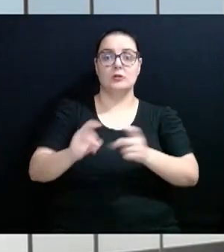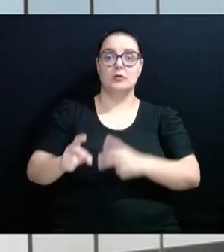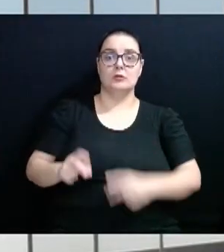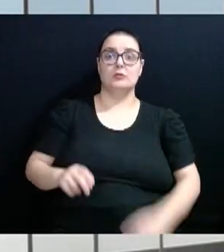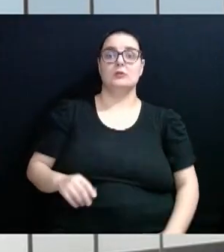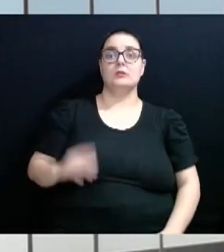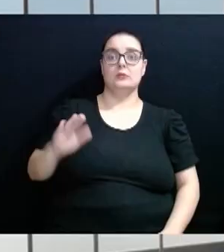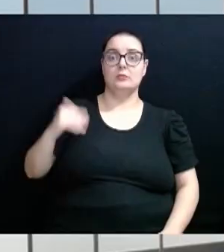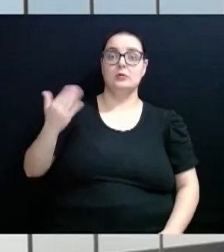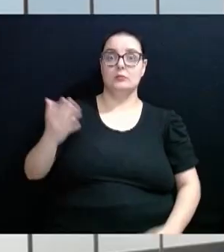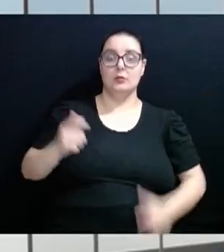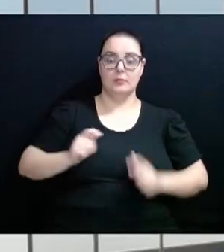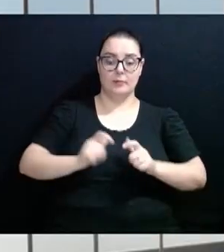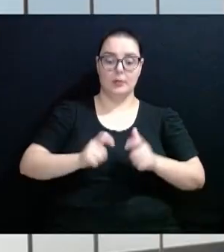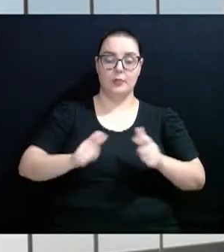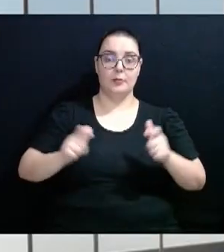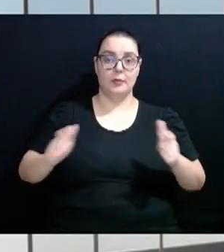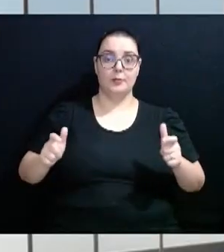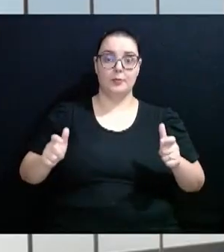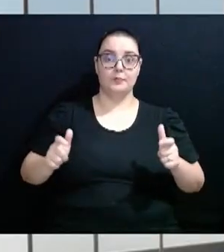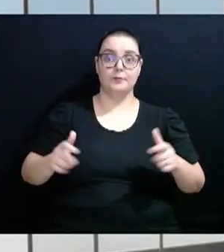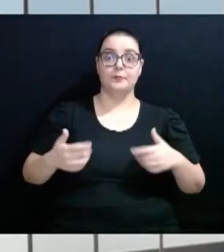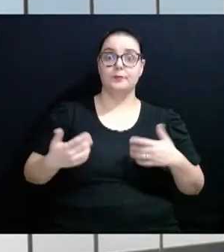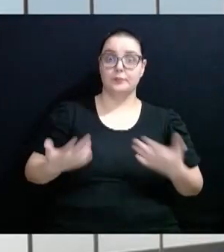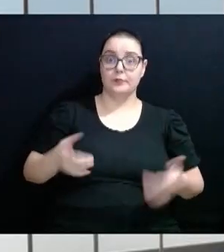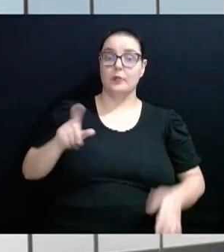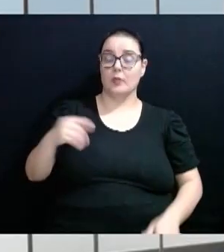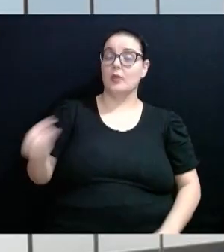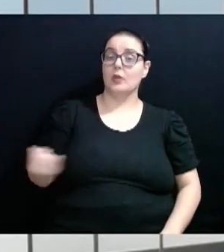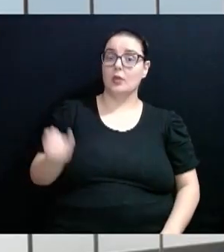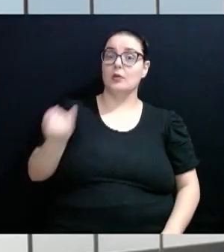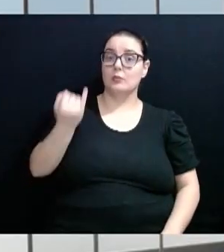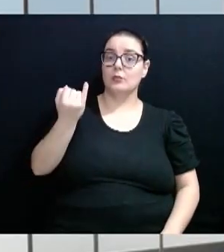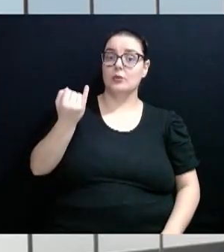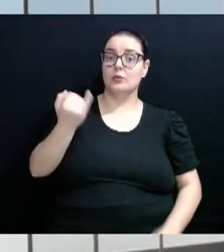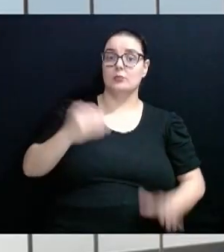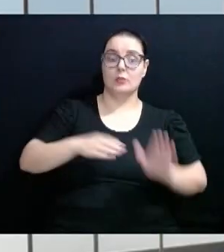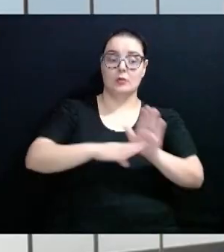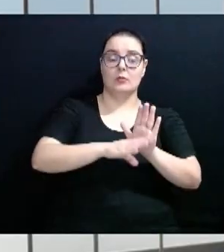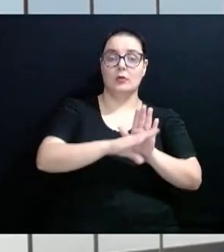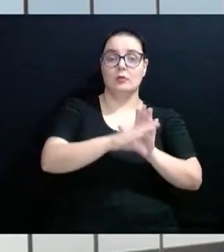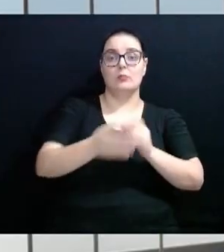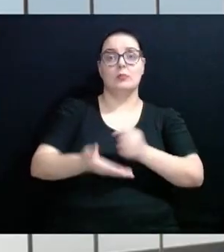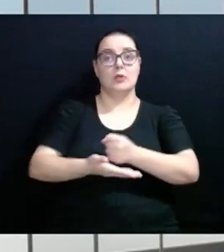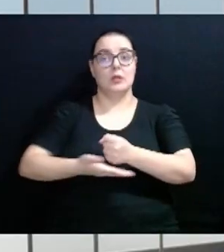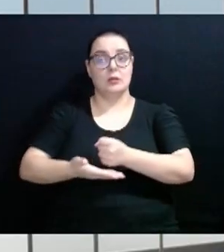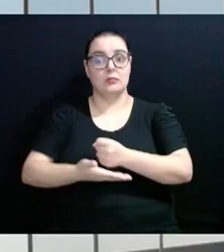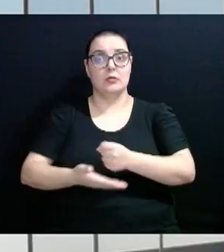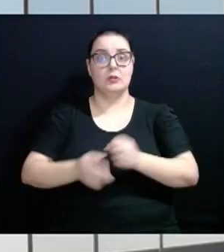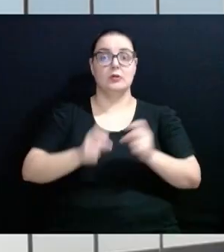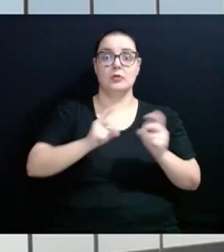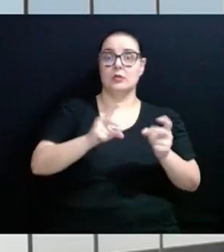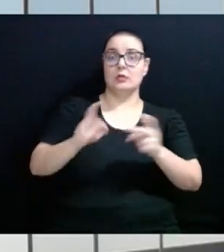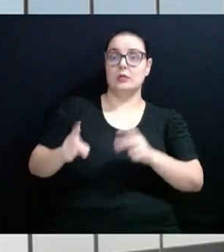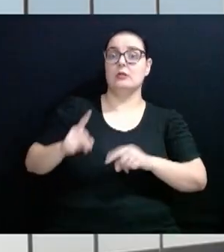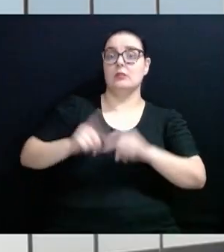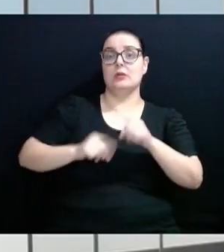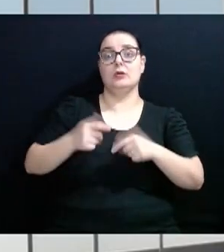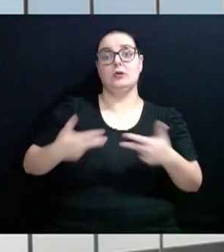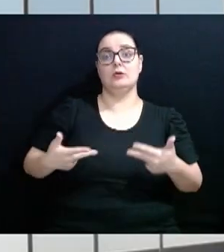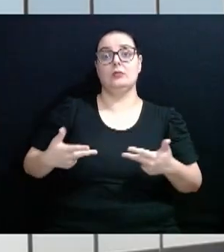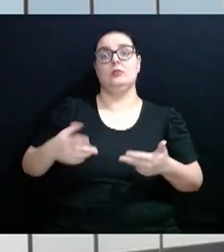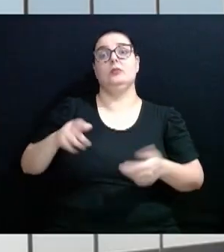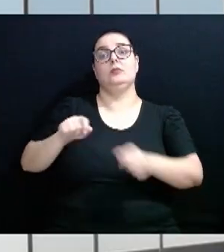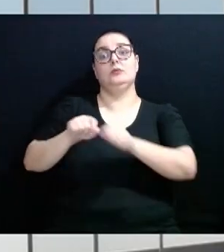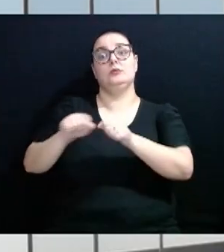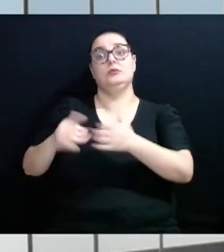crescendo muito, mas elas são fundamentalmente esse crescimento baseado na exportação de produtos de origem agropecuária, de